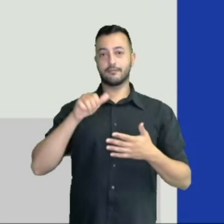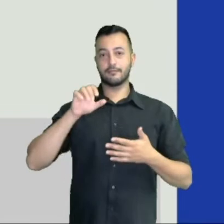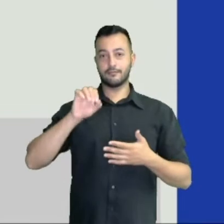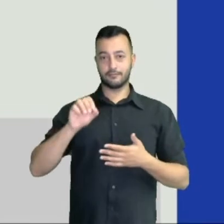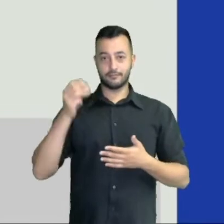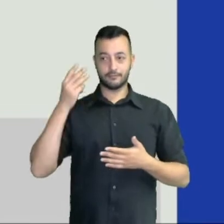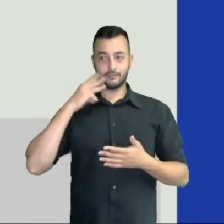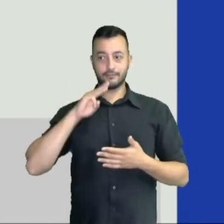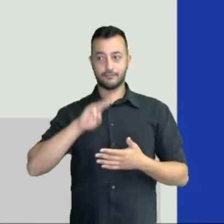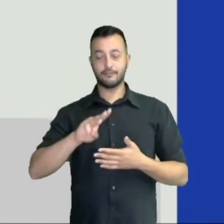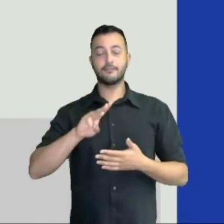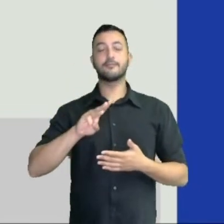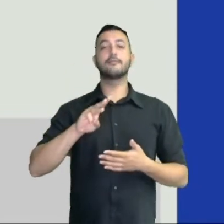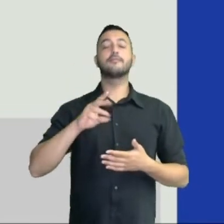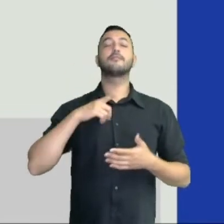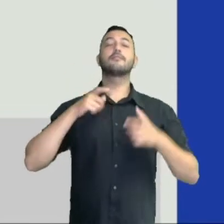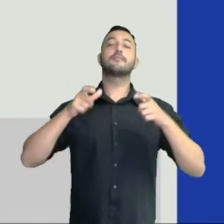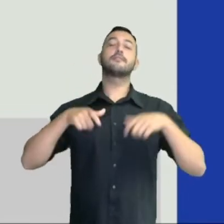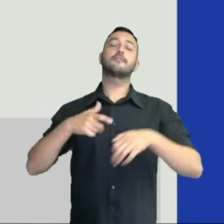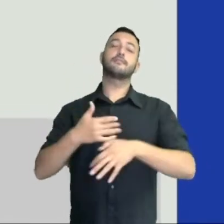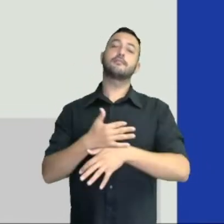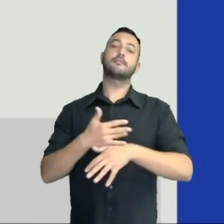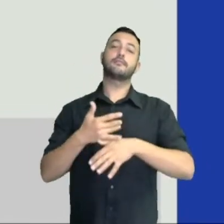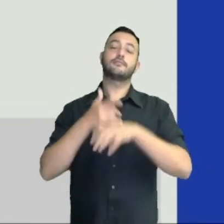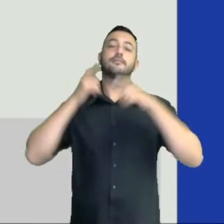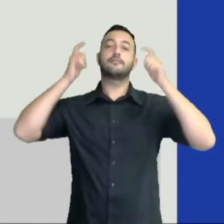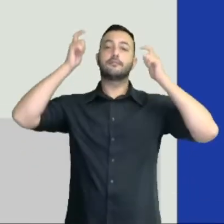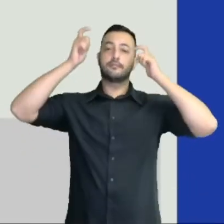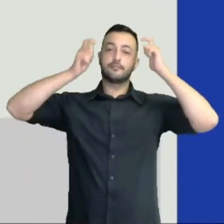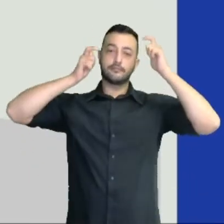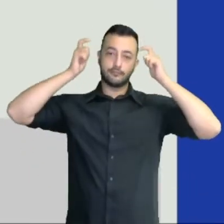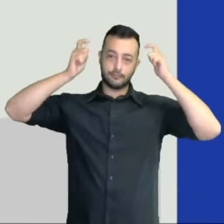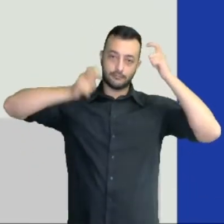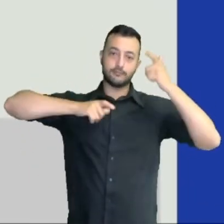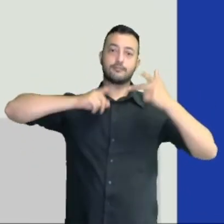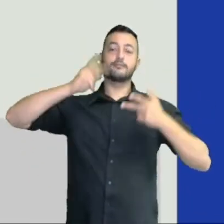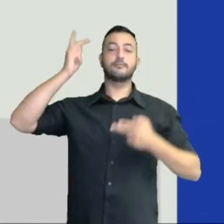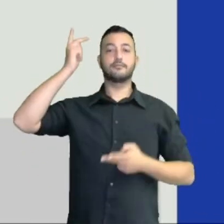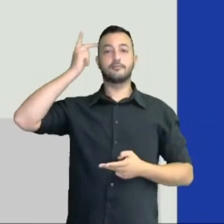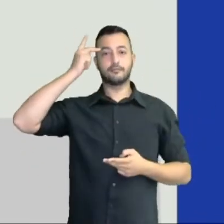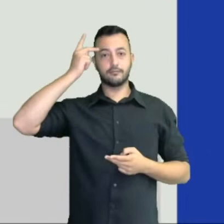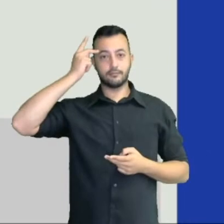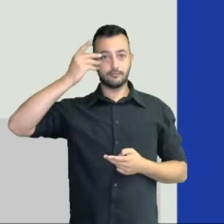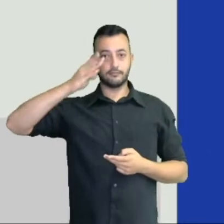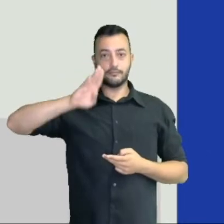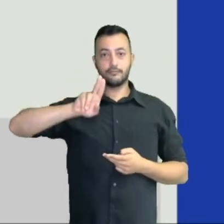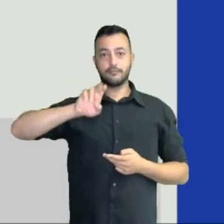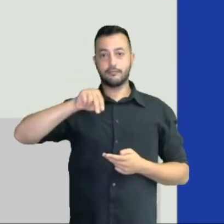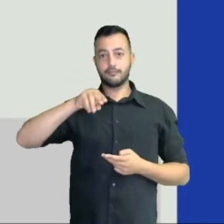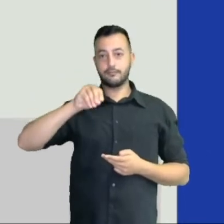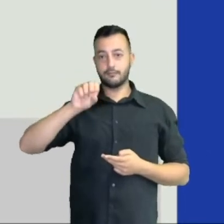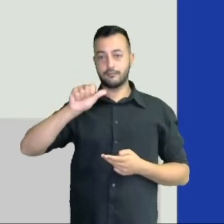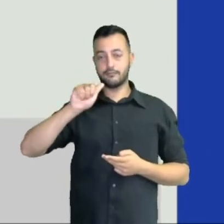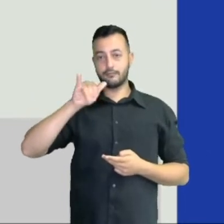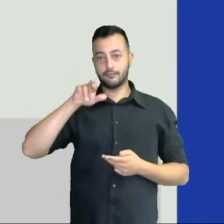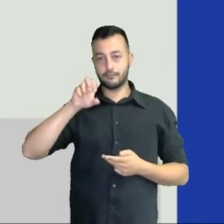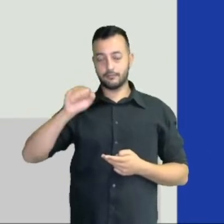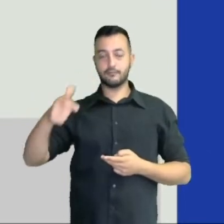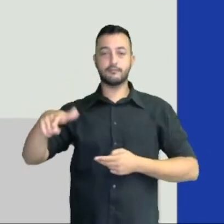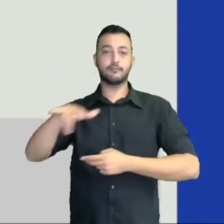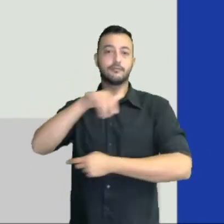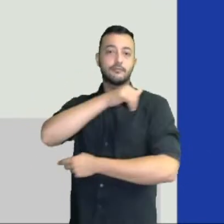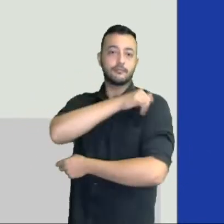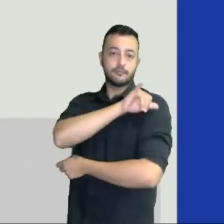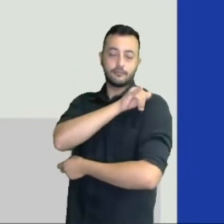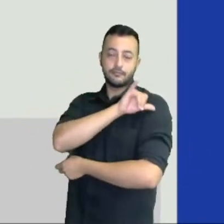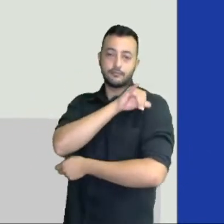de habitantes. A Cidade do México, São Paulo, Buenos Aires e Rio de Janeiro. Então aqui a